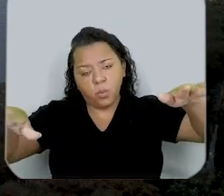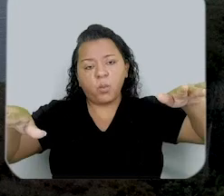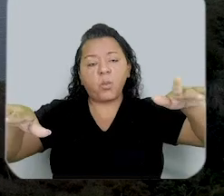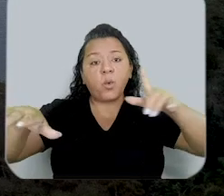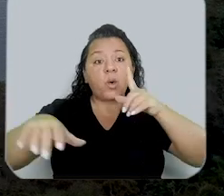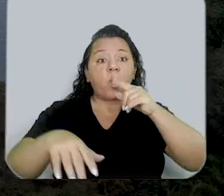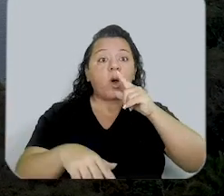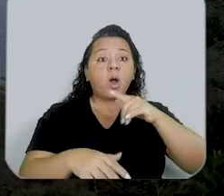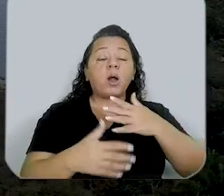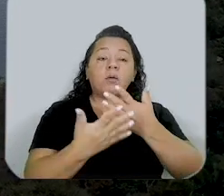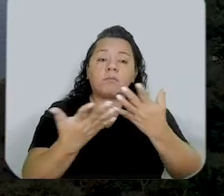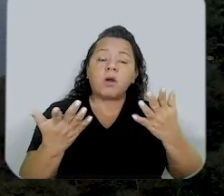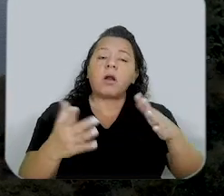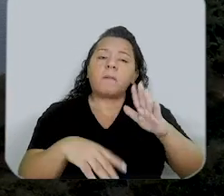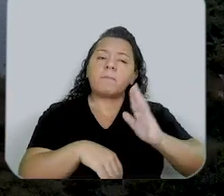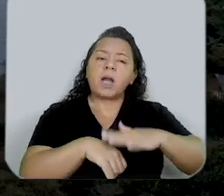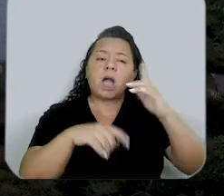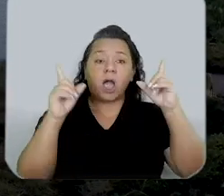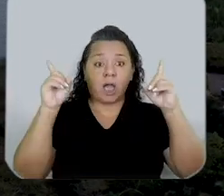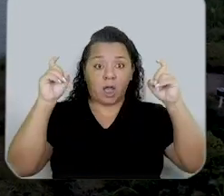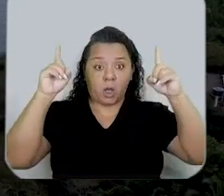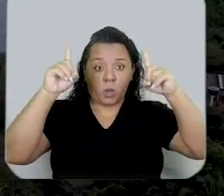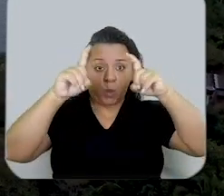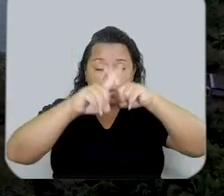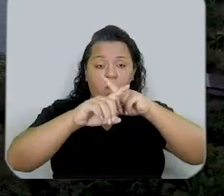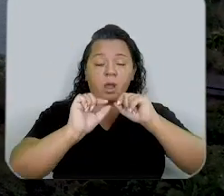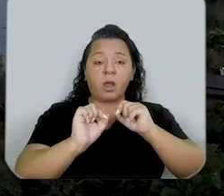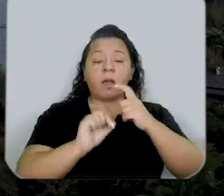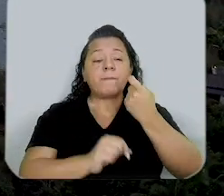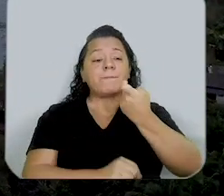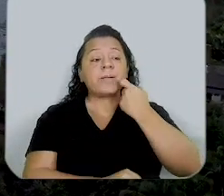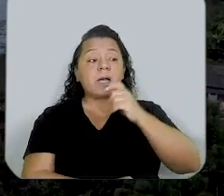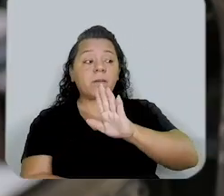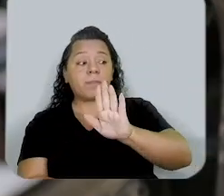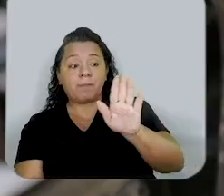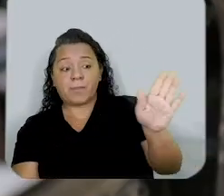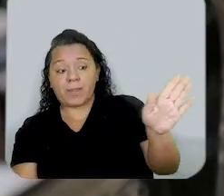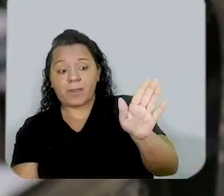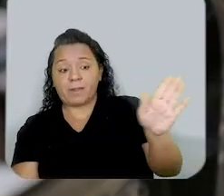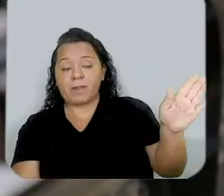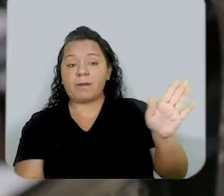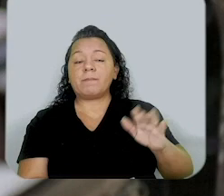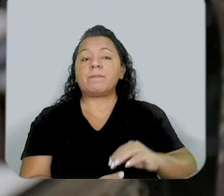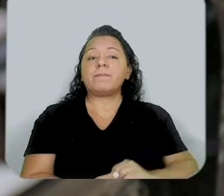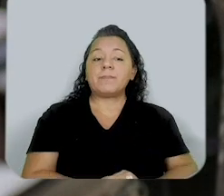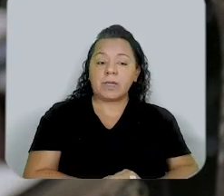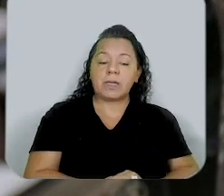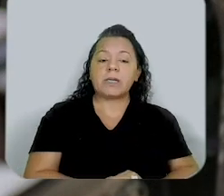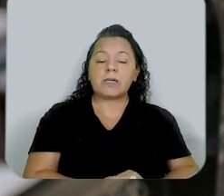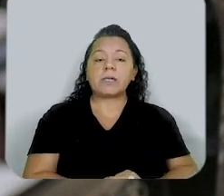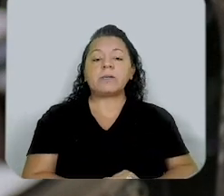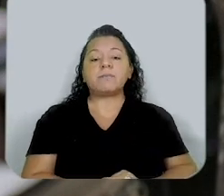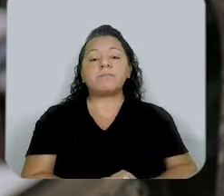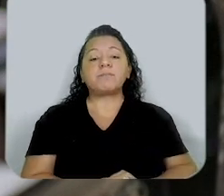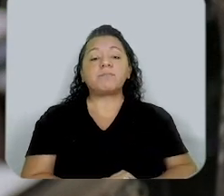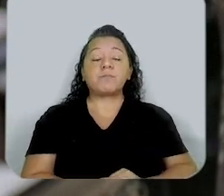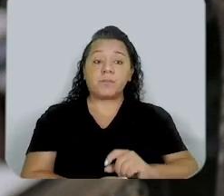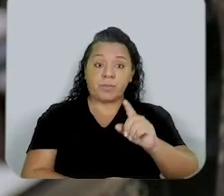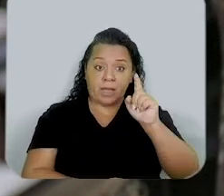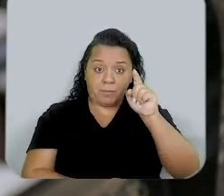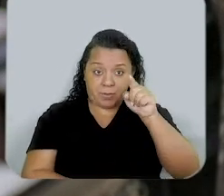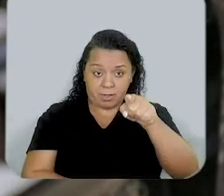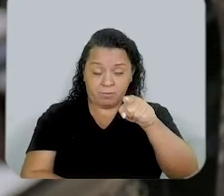gente pescava mais para lá, com a época dessa, né? Cunha grande. Para você tá hoje o